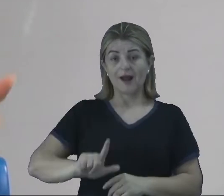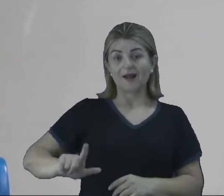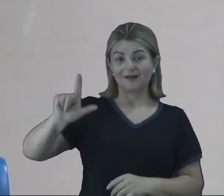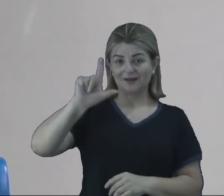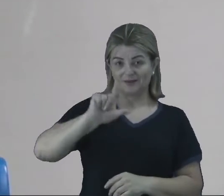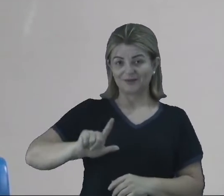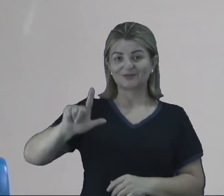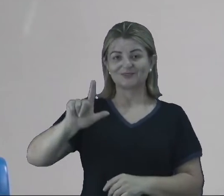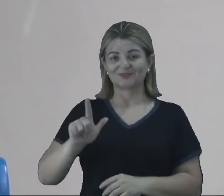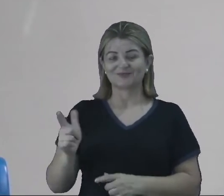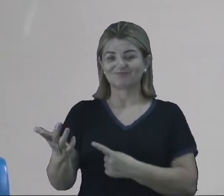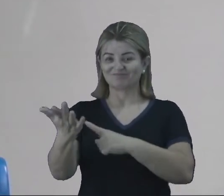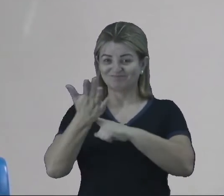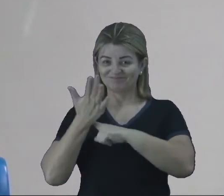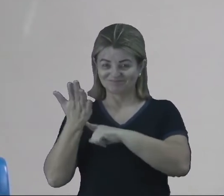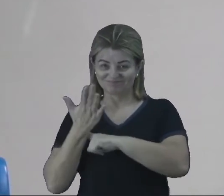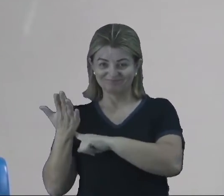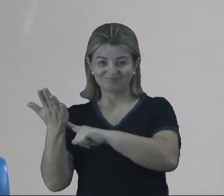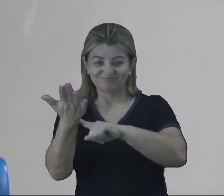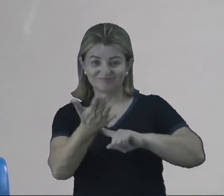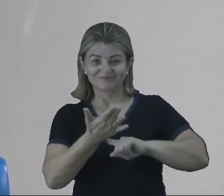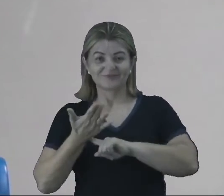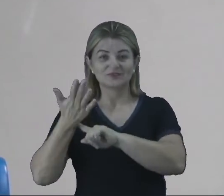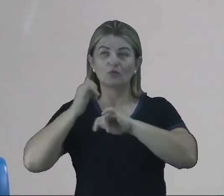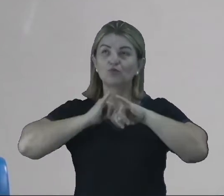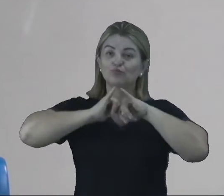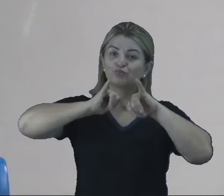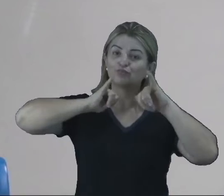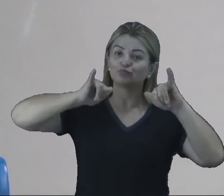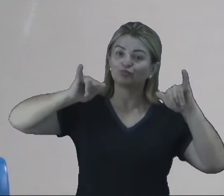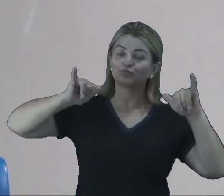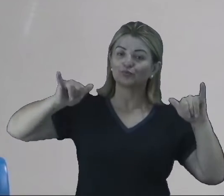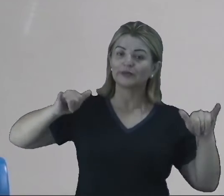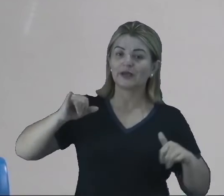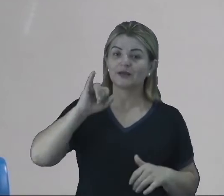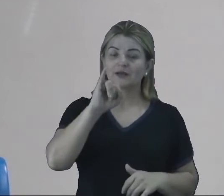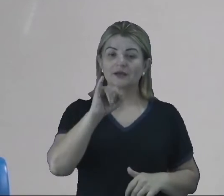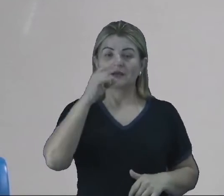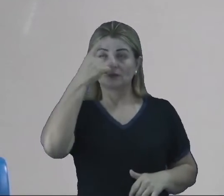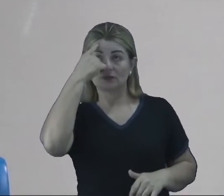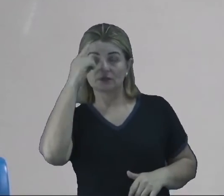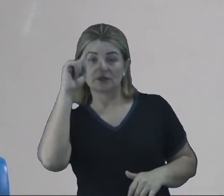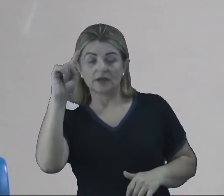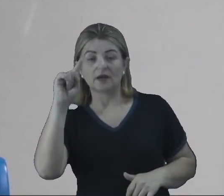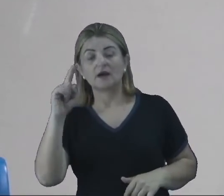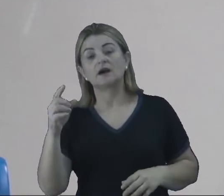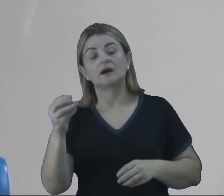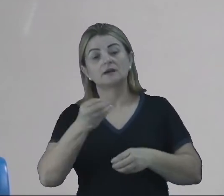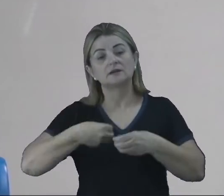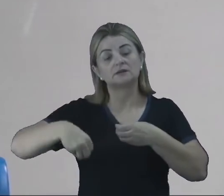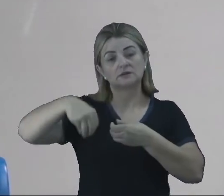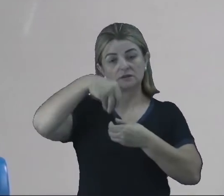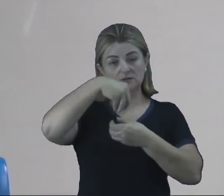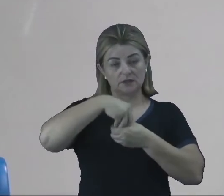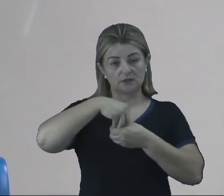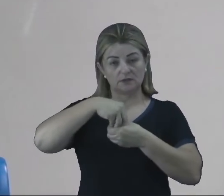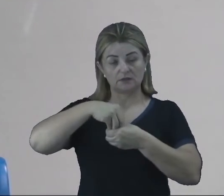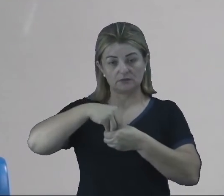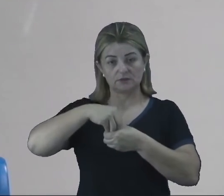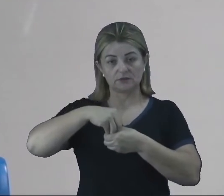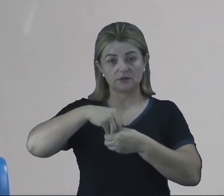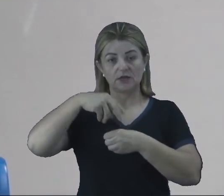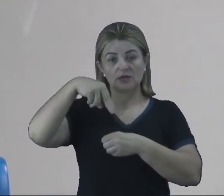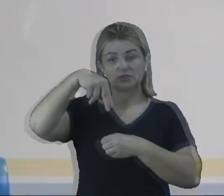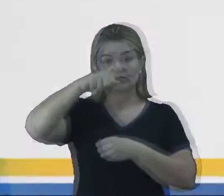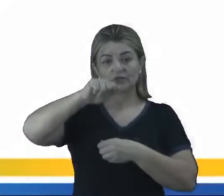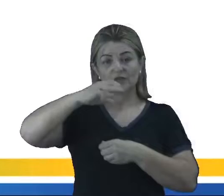conteúdo para a resolução de questões. Porque essa é a grande pegada, você tem que saber aí aplicar esse conteúdo na resolução de questões. Então vamos